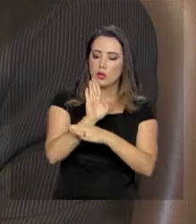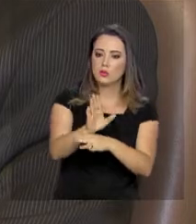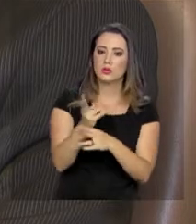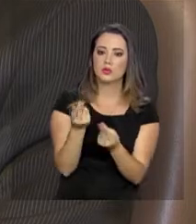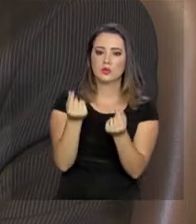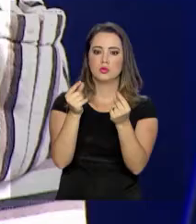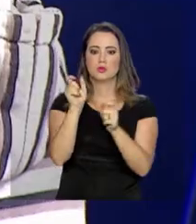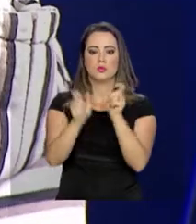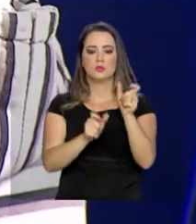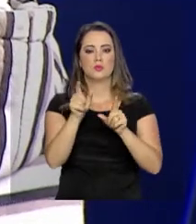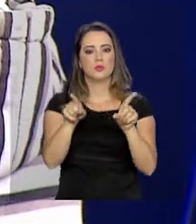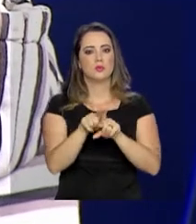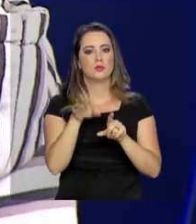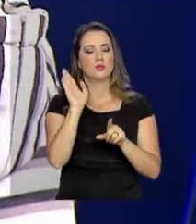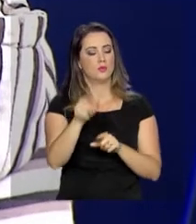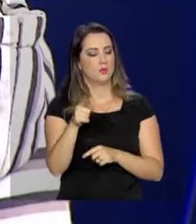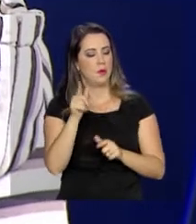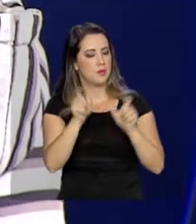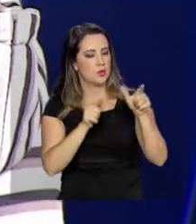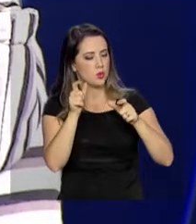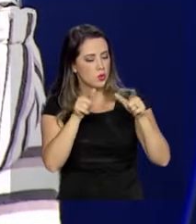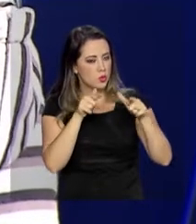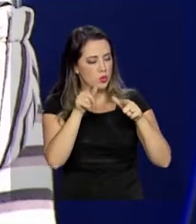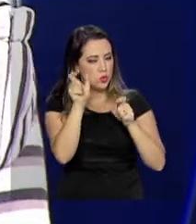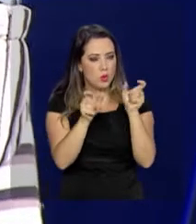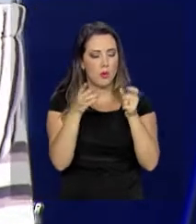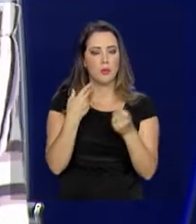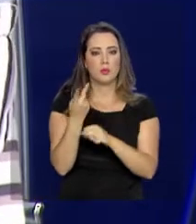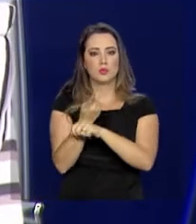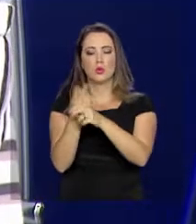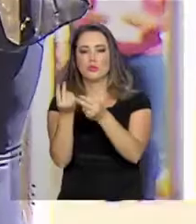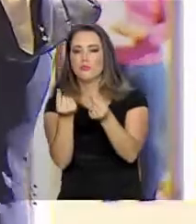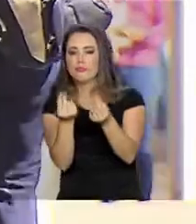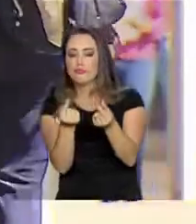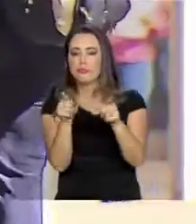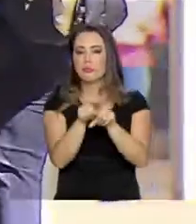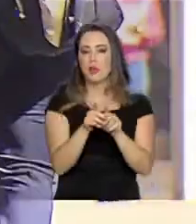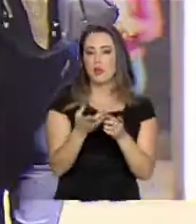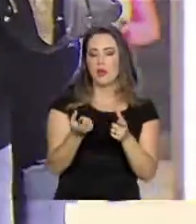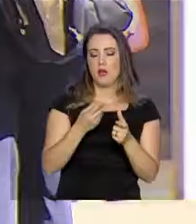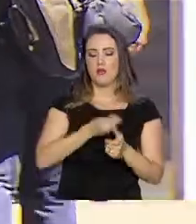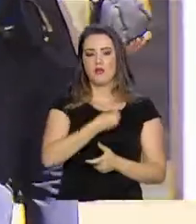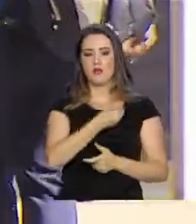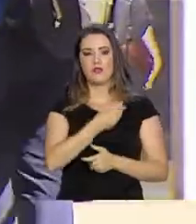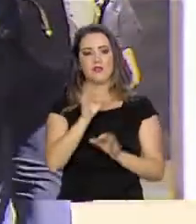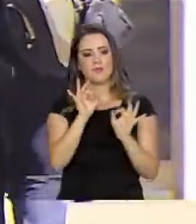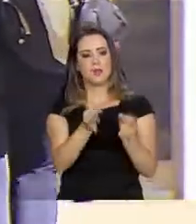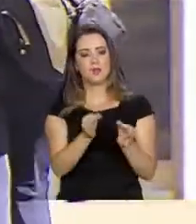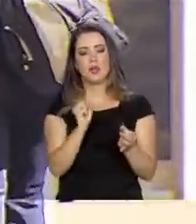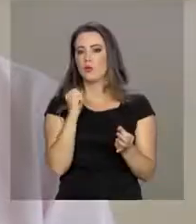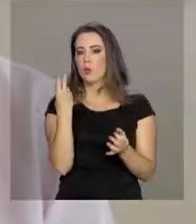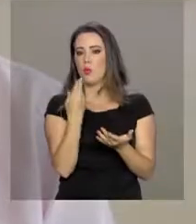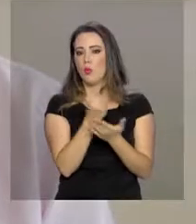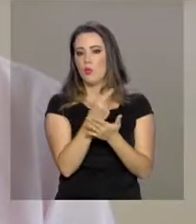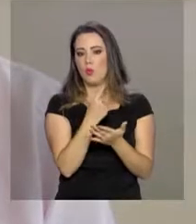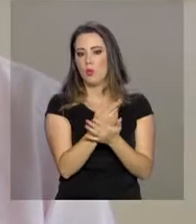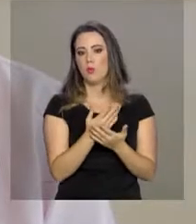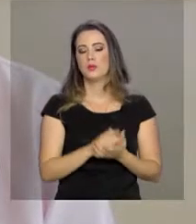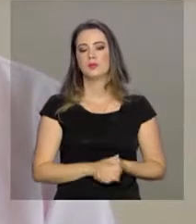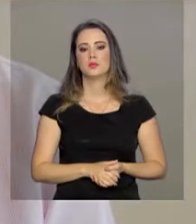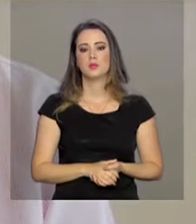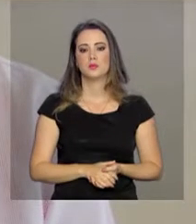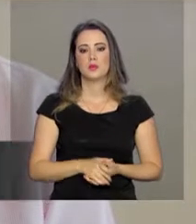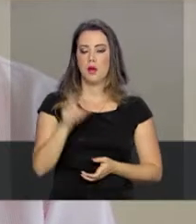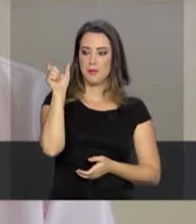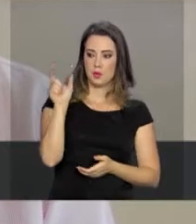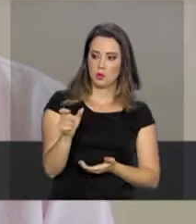na renda desse trabalhador que o trabalhador pode aproveitar o recurso para colocar a vida em dia ou fazer uma compra sempre quando estão